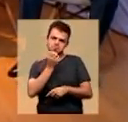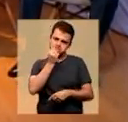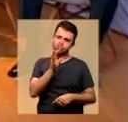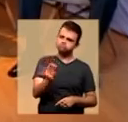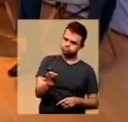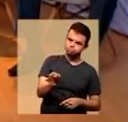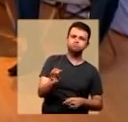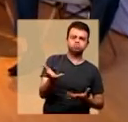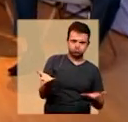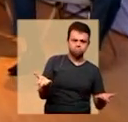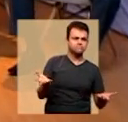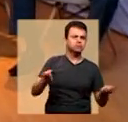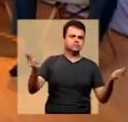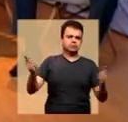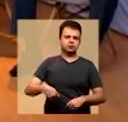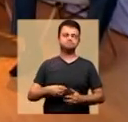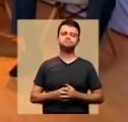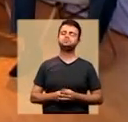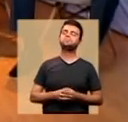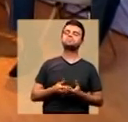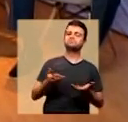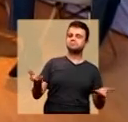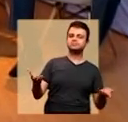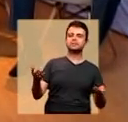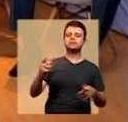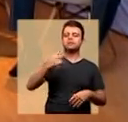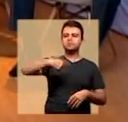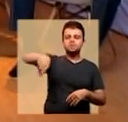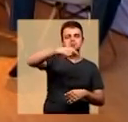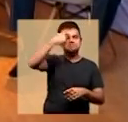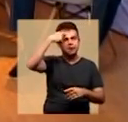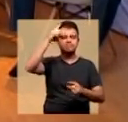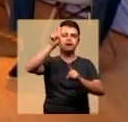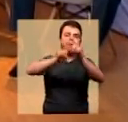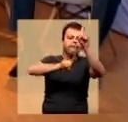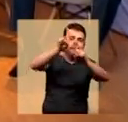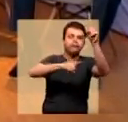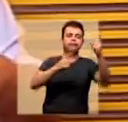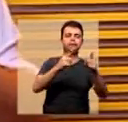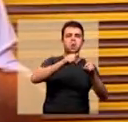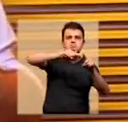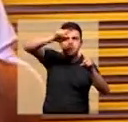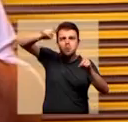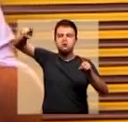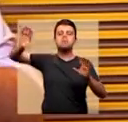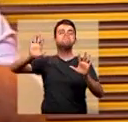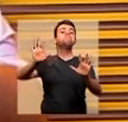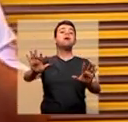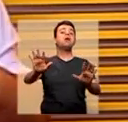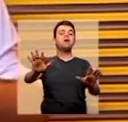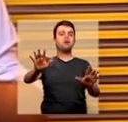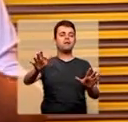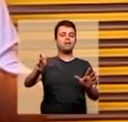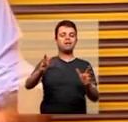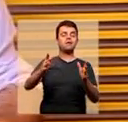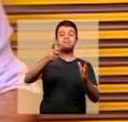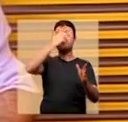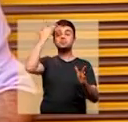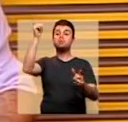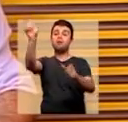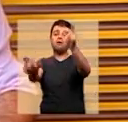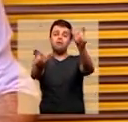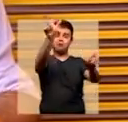Sim, com certeza. Isso aí que o senhor estava falando, a gente fala muito de número, muito de dados, né? E a gente acaba perdendo que dentro